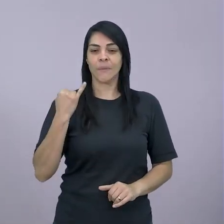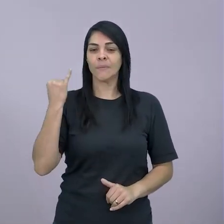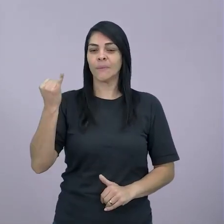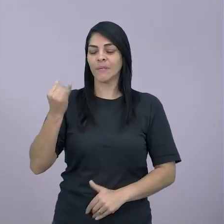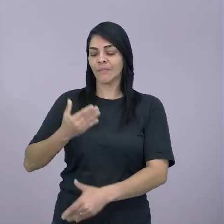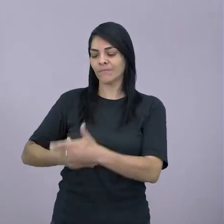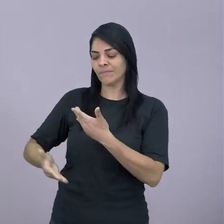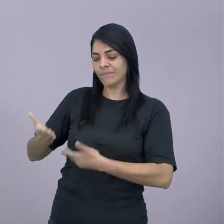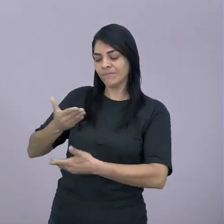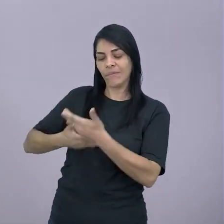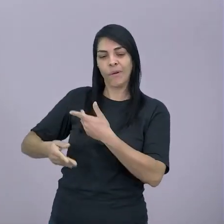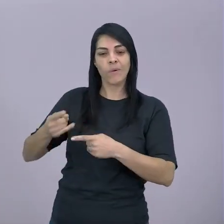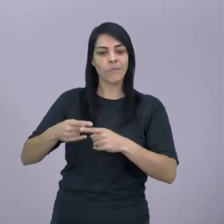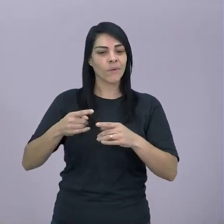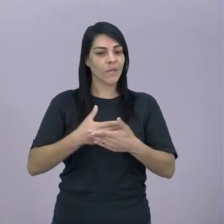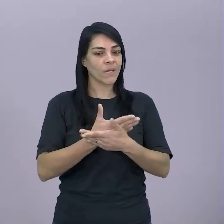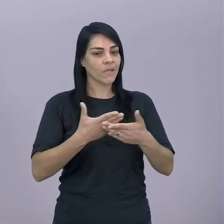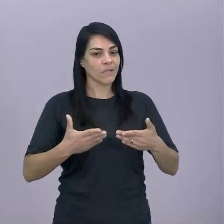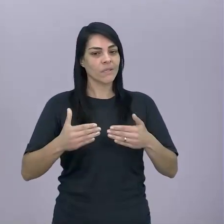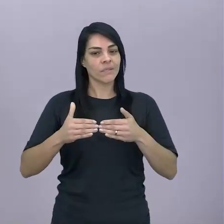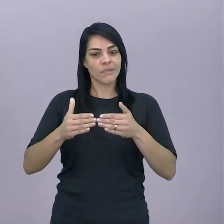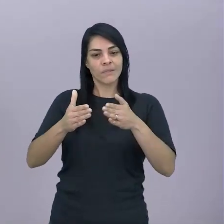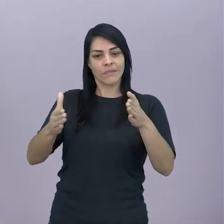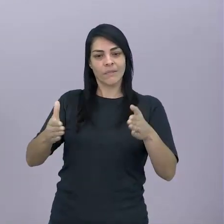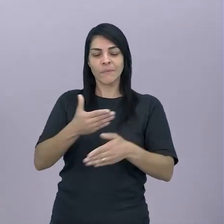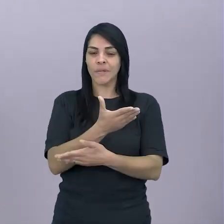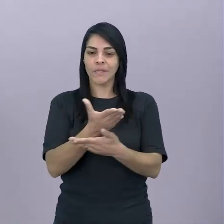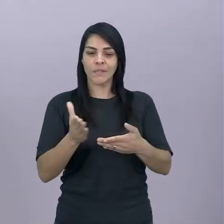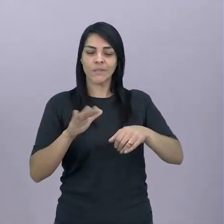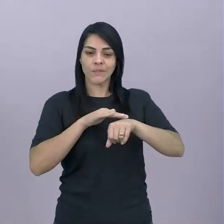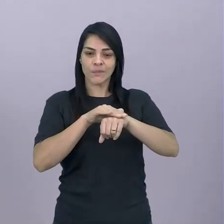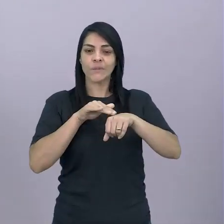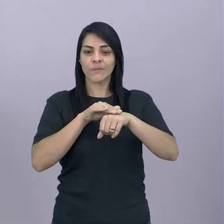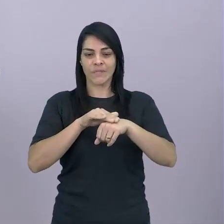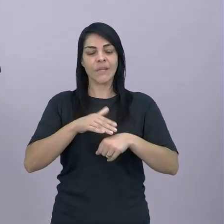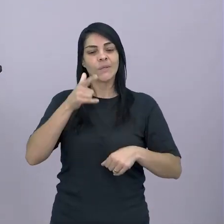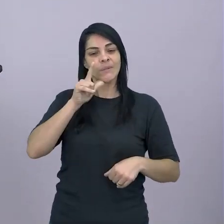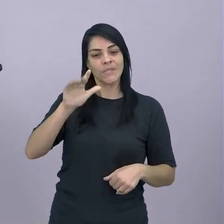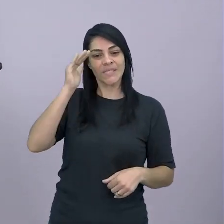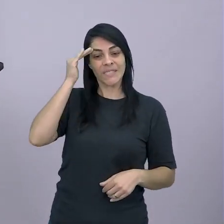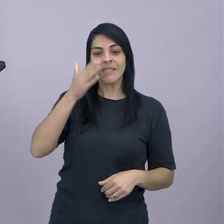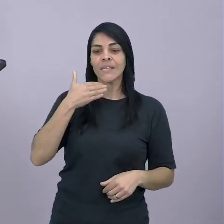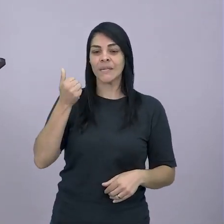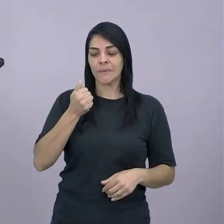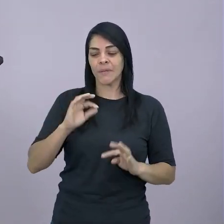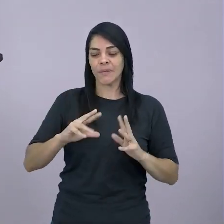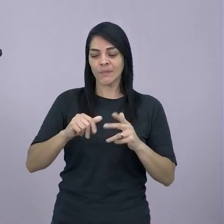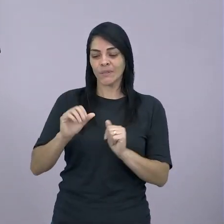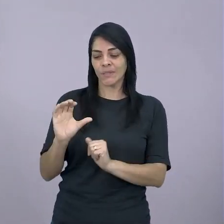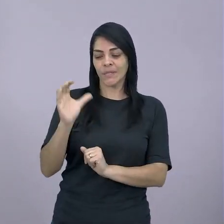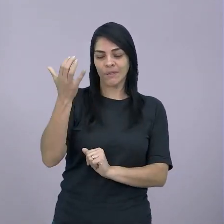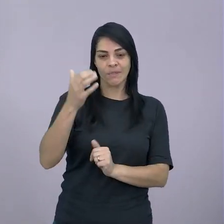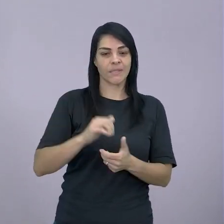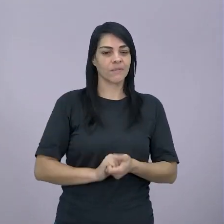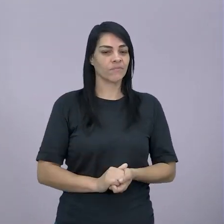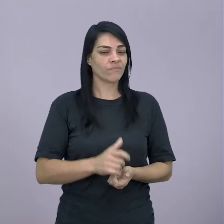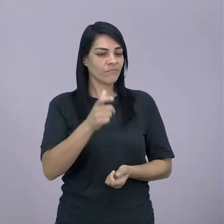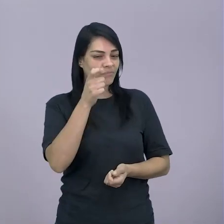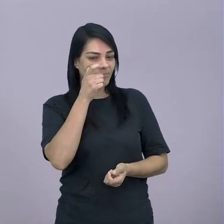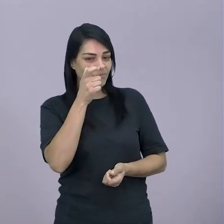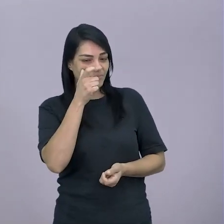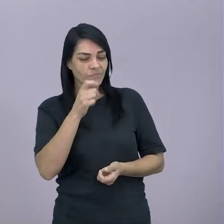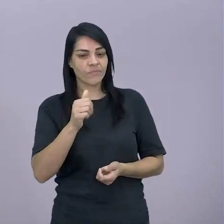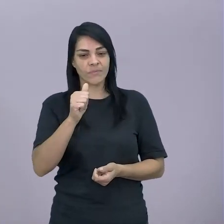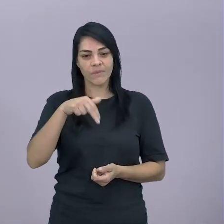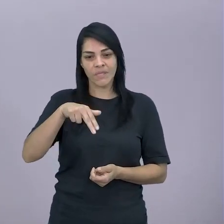aí uma abertura para que a gente possa conversar, entender melhor, né, o que vocês passam. Olha só que interessante. A